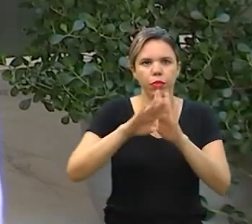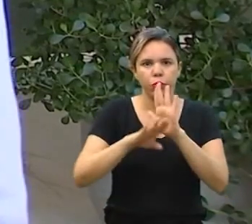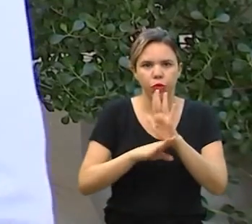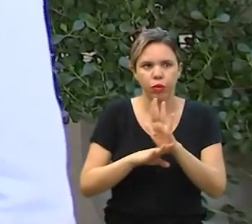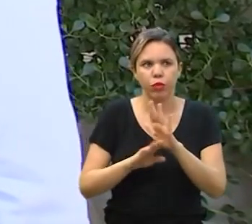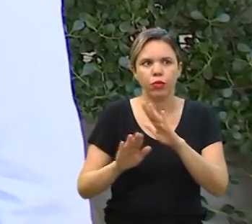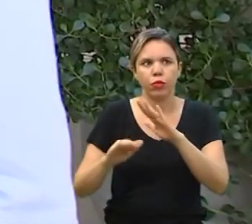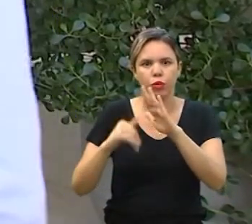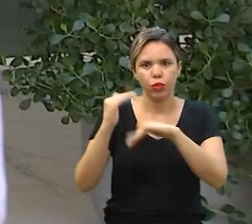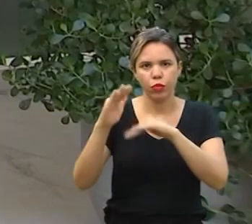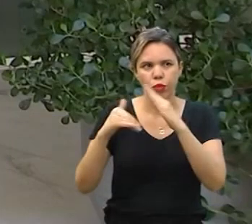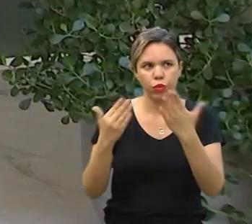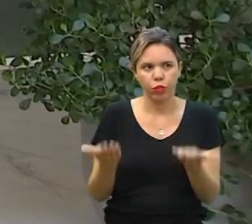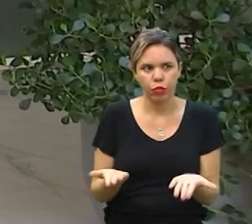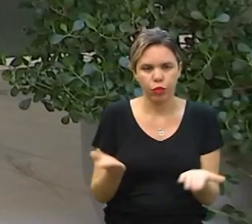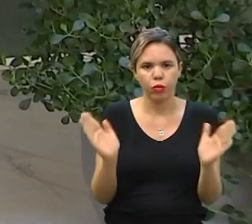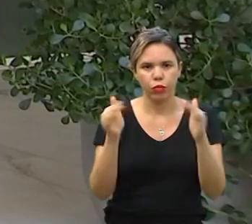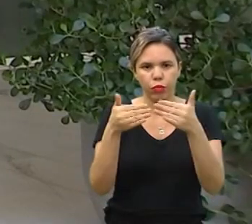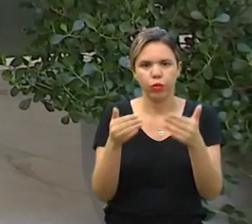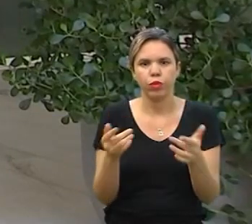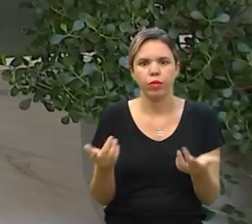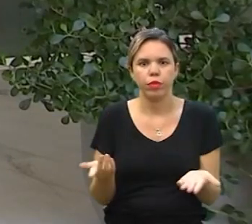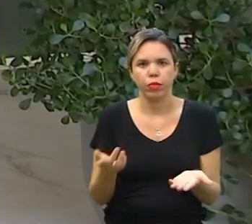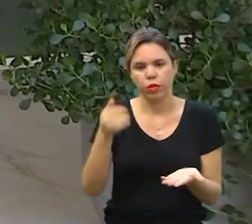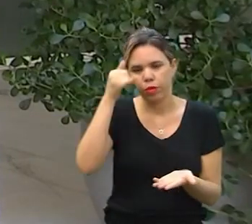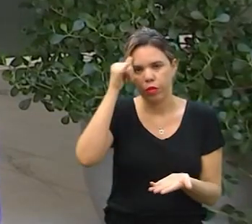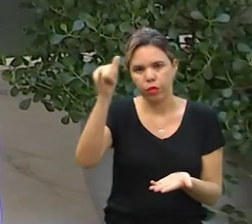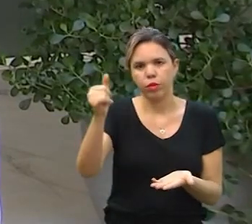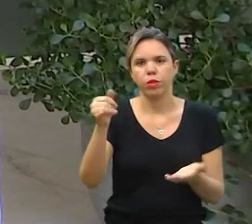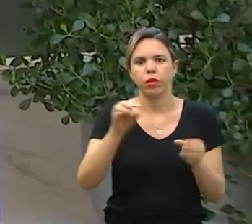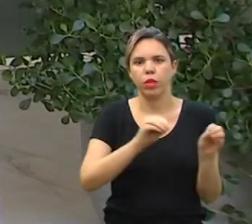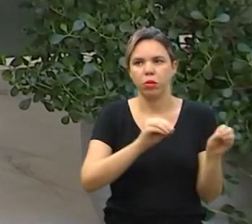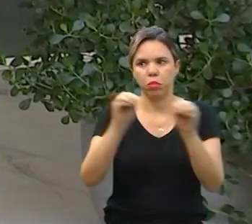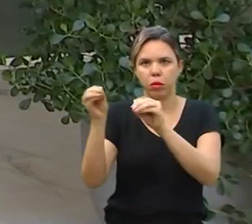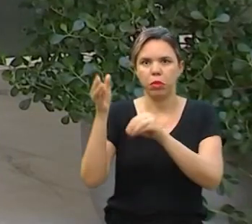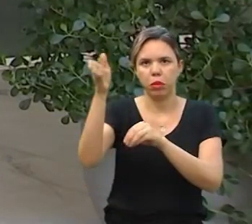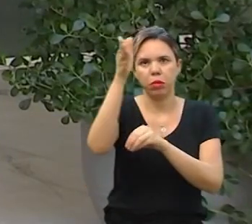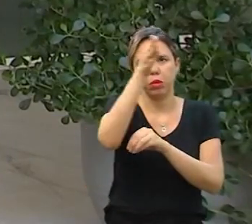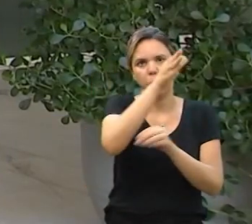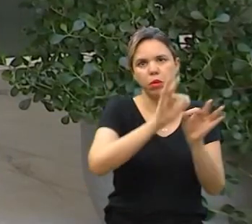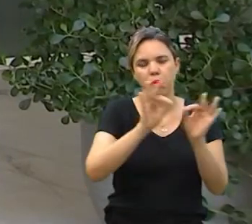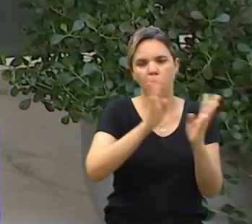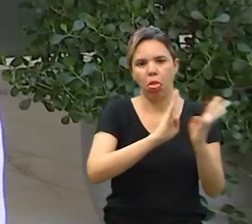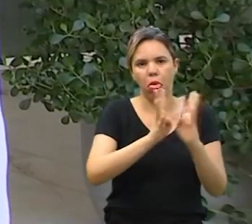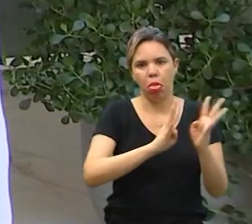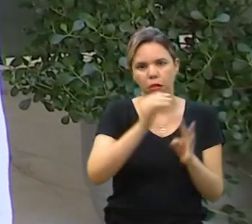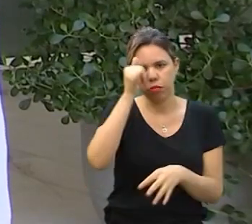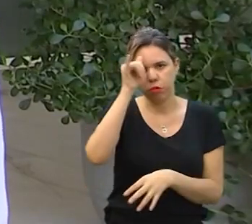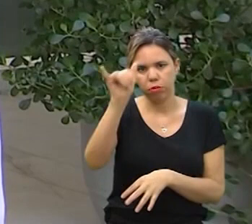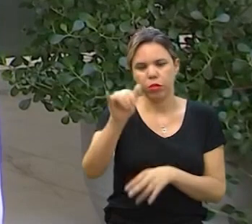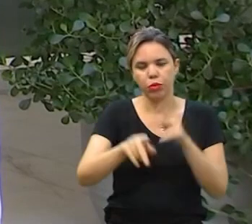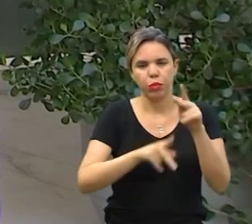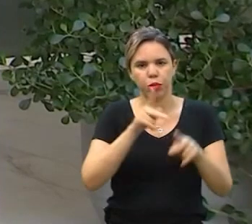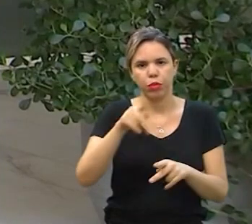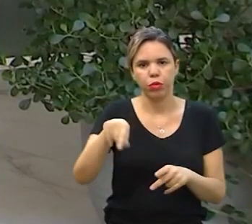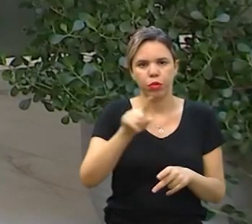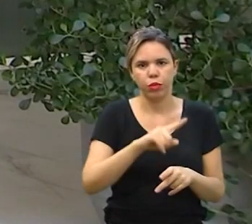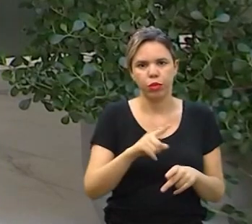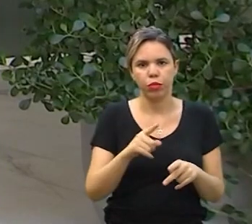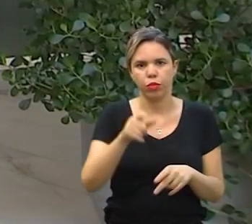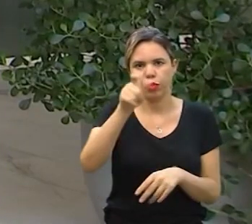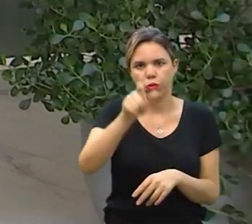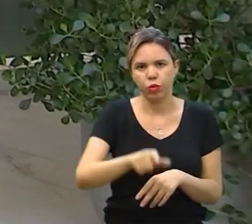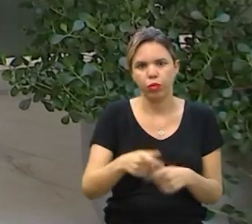programa foi construído com esse enfoque, para evitar deslocamentos e aglomerações. As